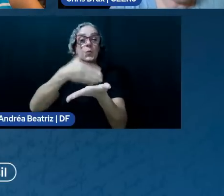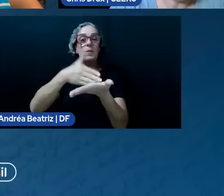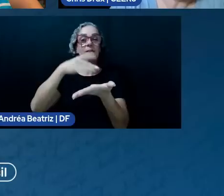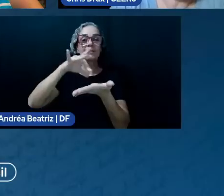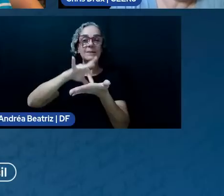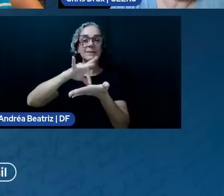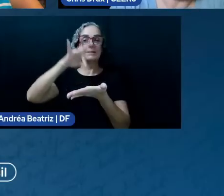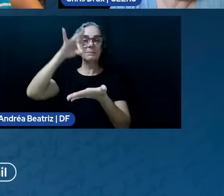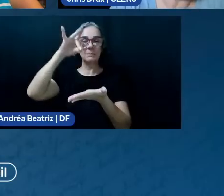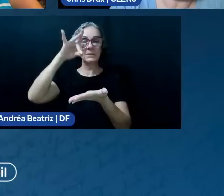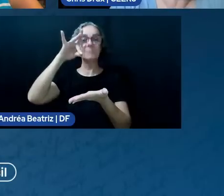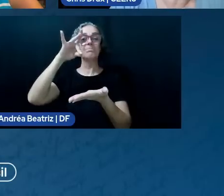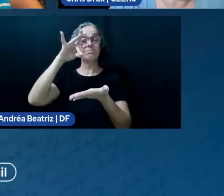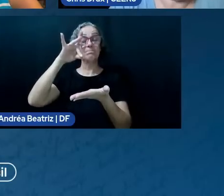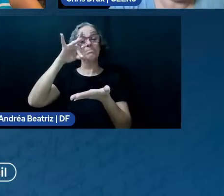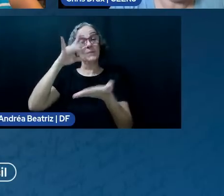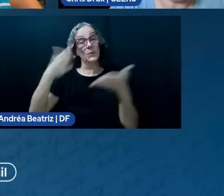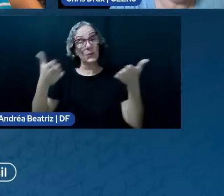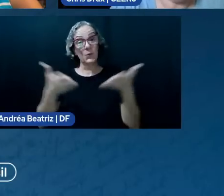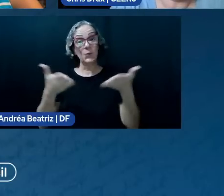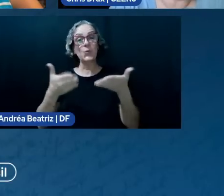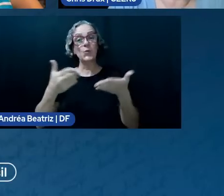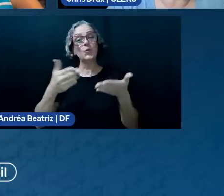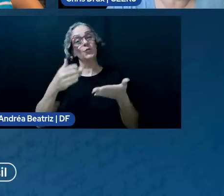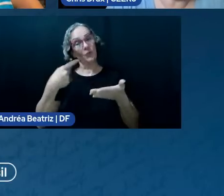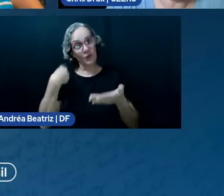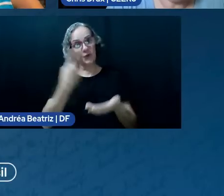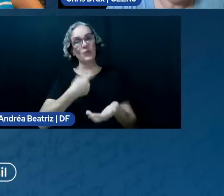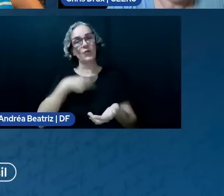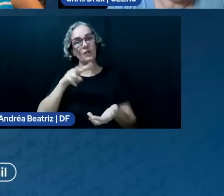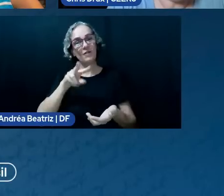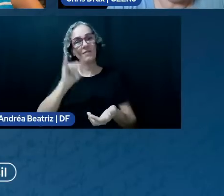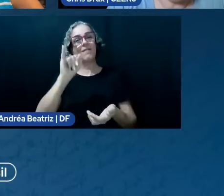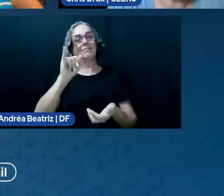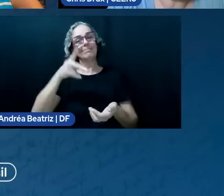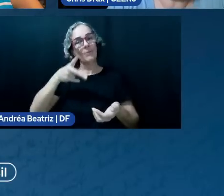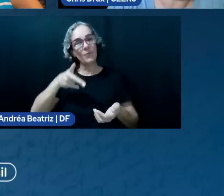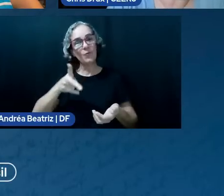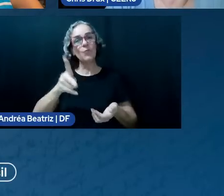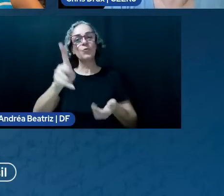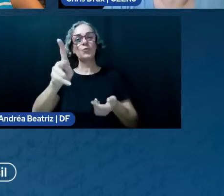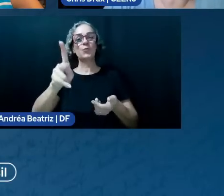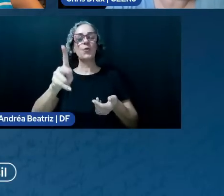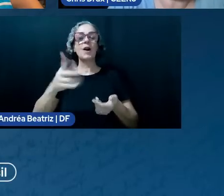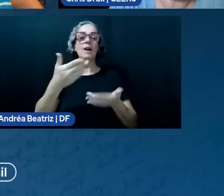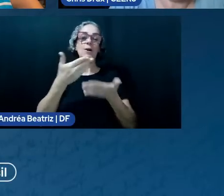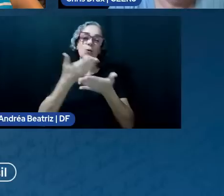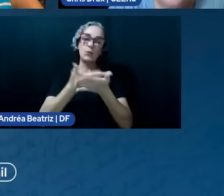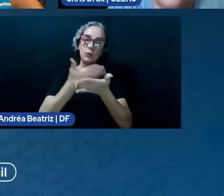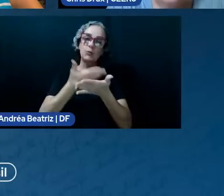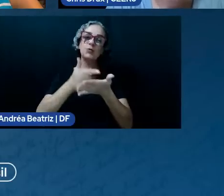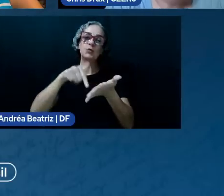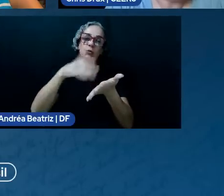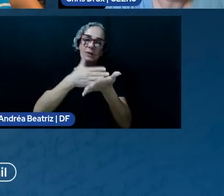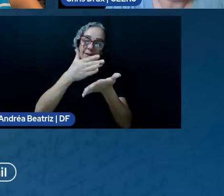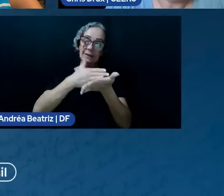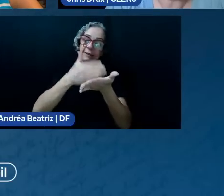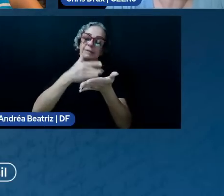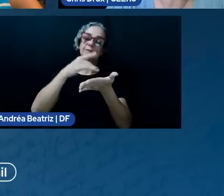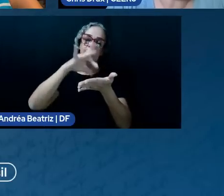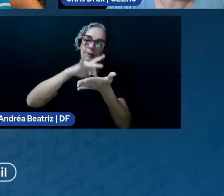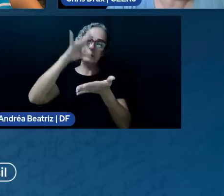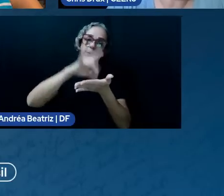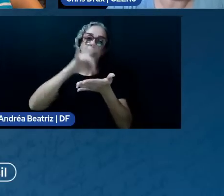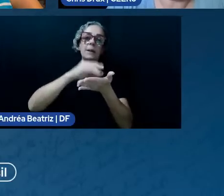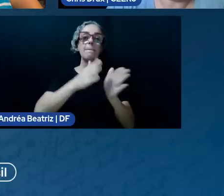hoje daremos continuidade, né, ao nosso estudo, o Livro dos Espíritos, parte segunda, do